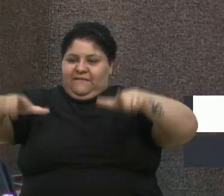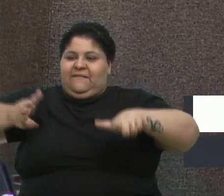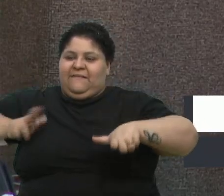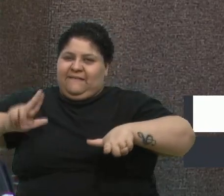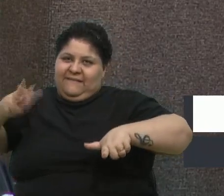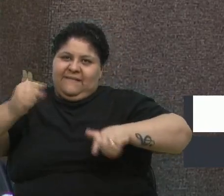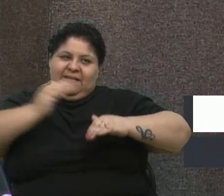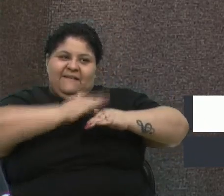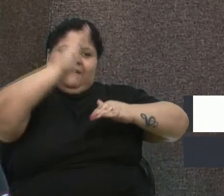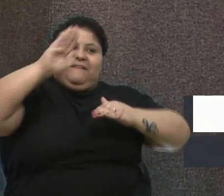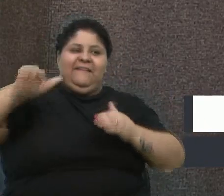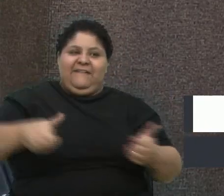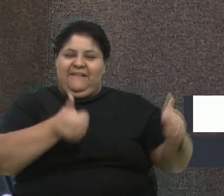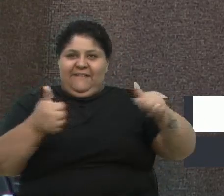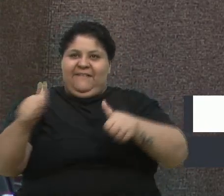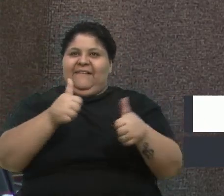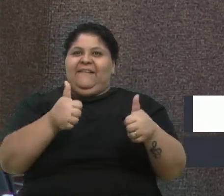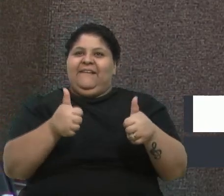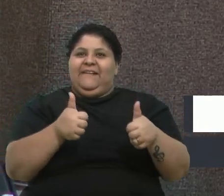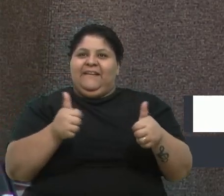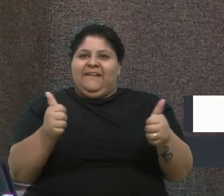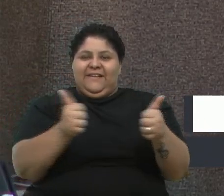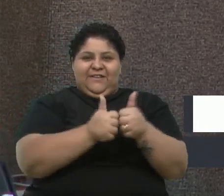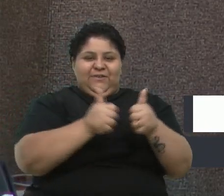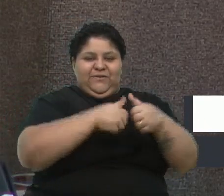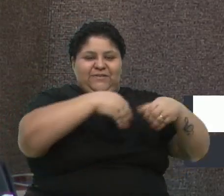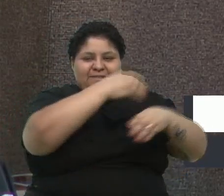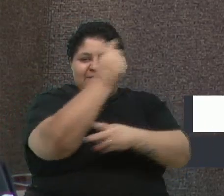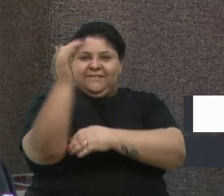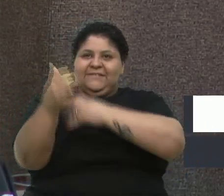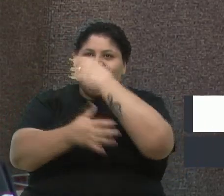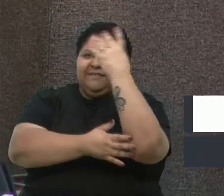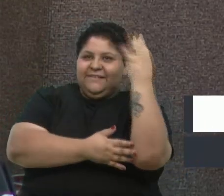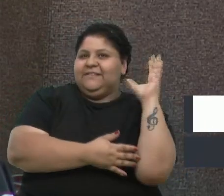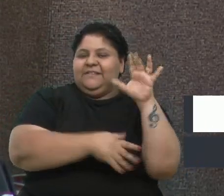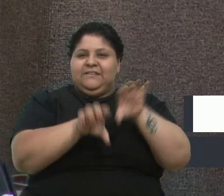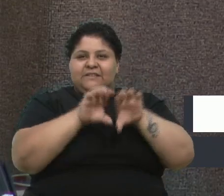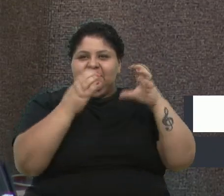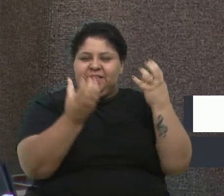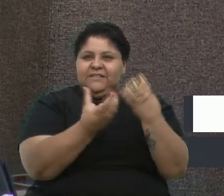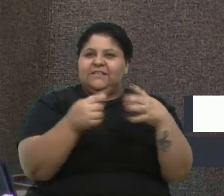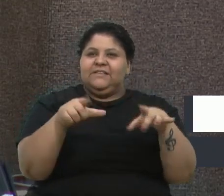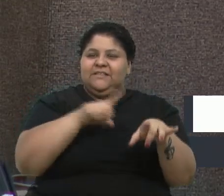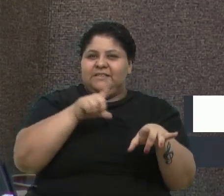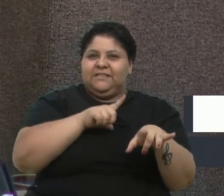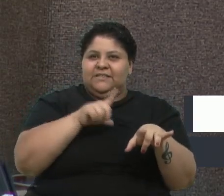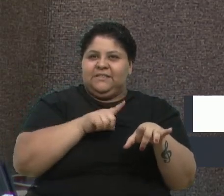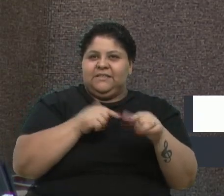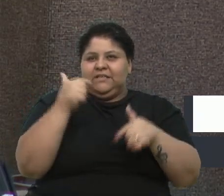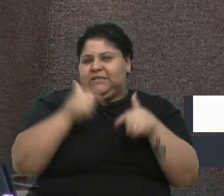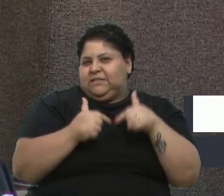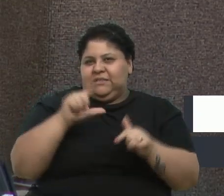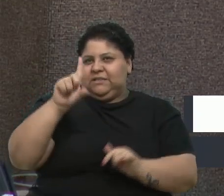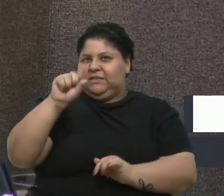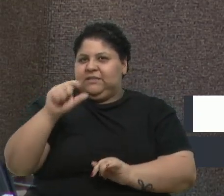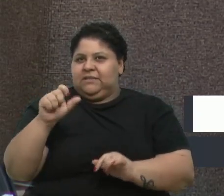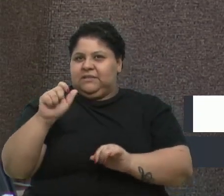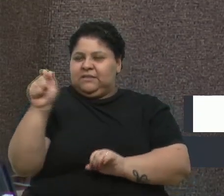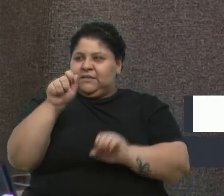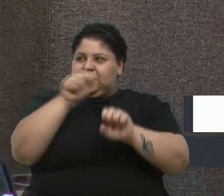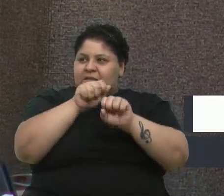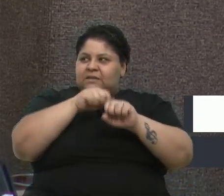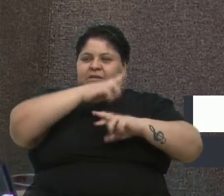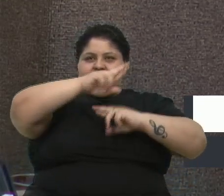esse processo, né? Através das hortas comunitárias, na época tinha o Trabalho 10, Cidadania com Responsabilidade, Associação dos